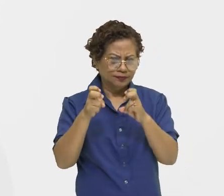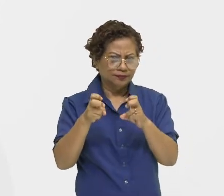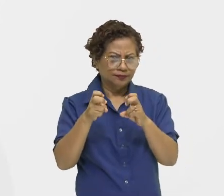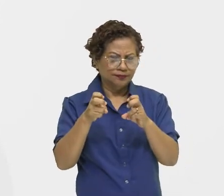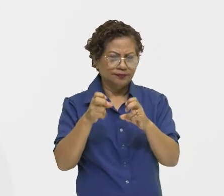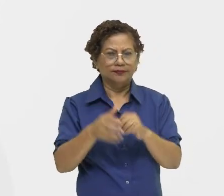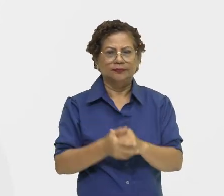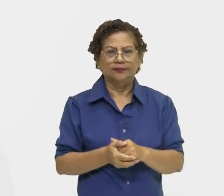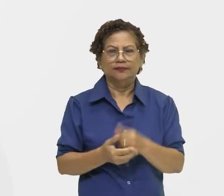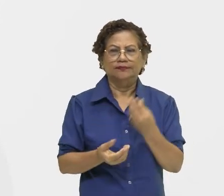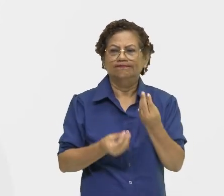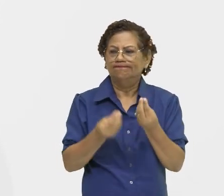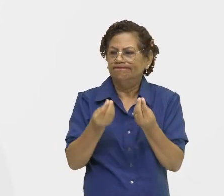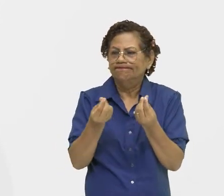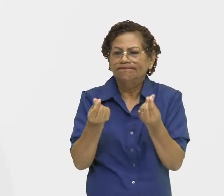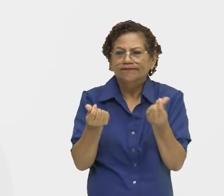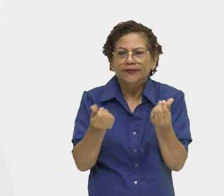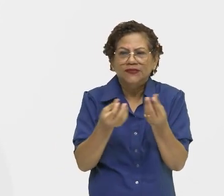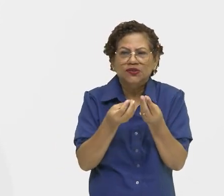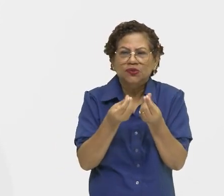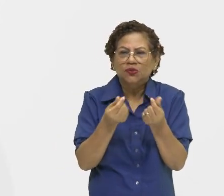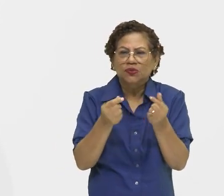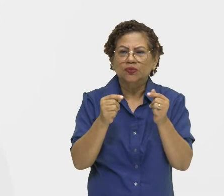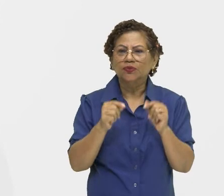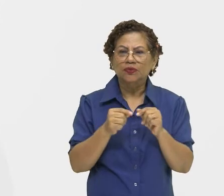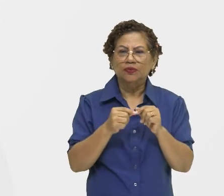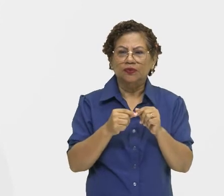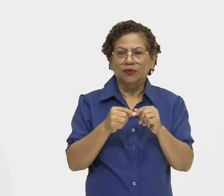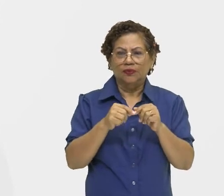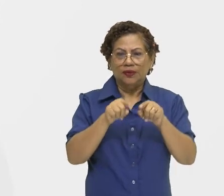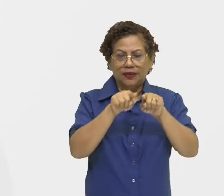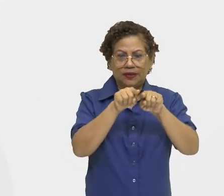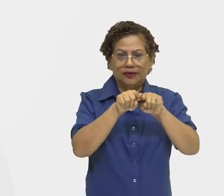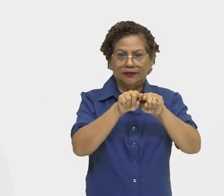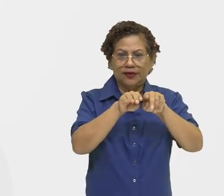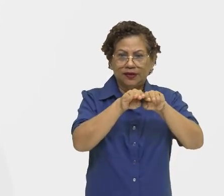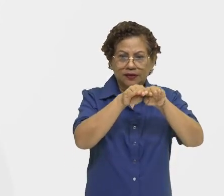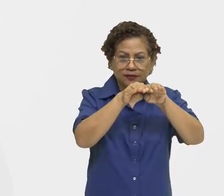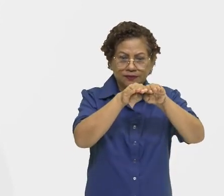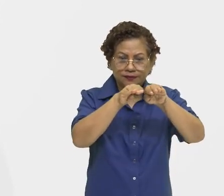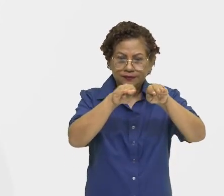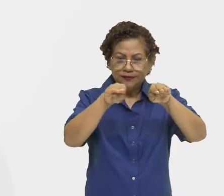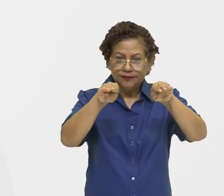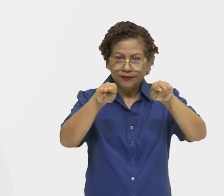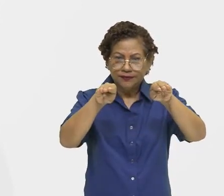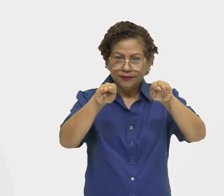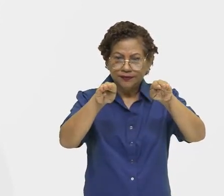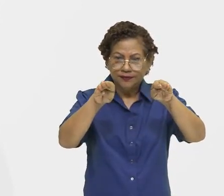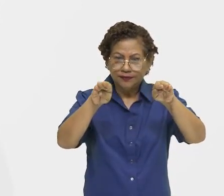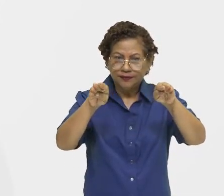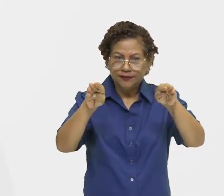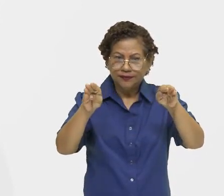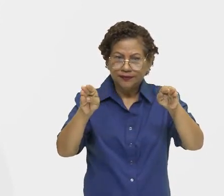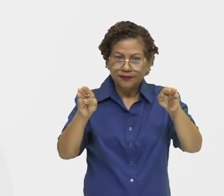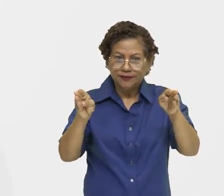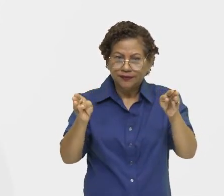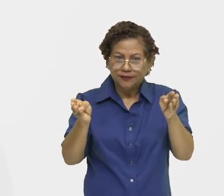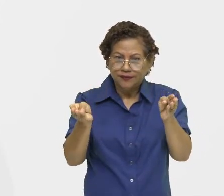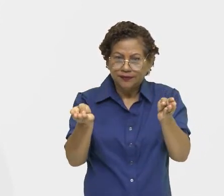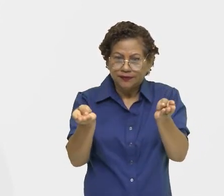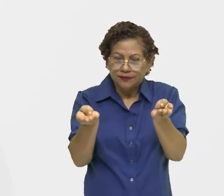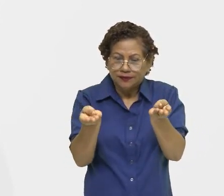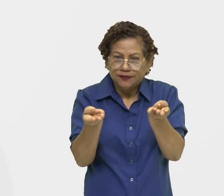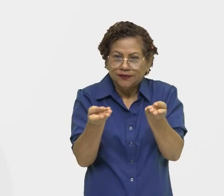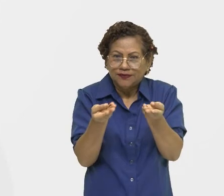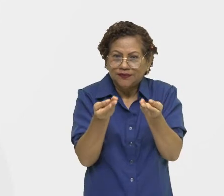como se fosse uma parte circular, né? Então, ela já começa a ser um pouco mais adornada, um pouco